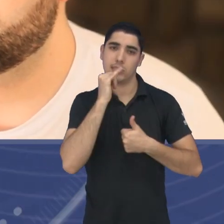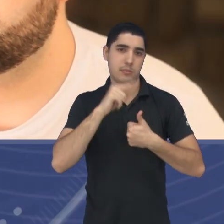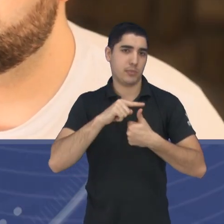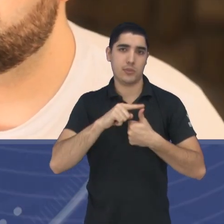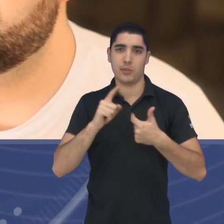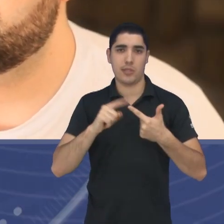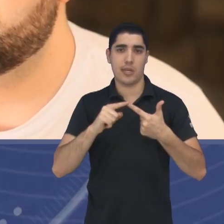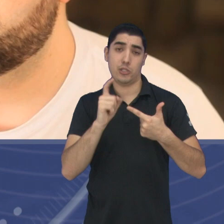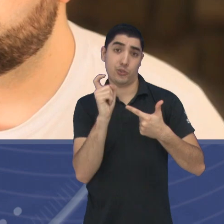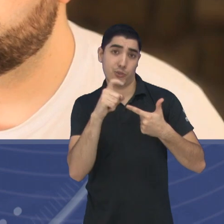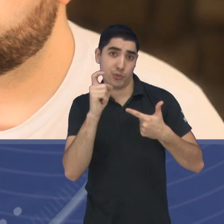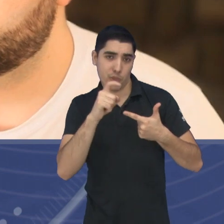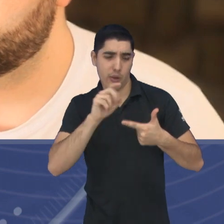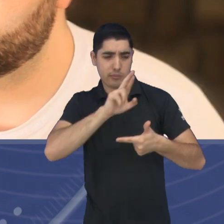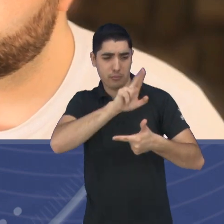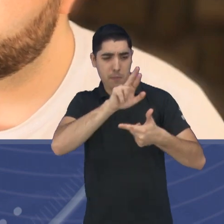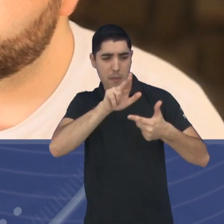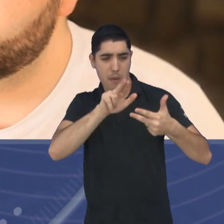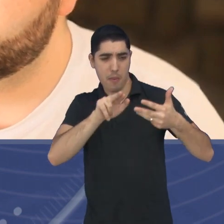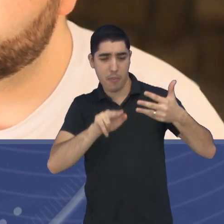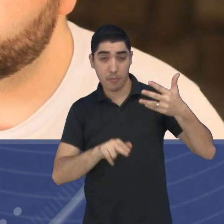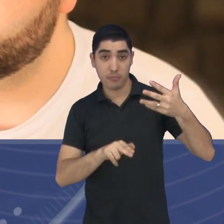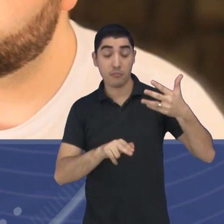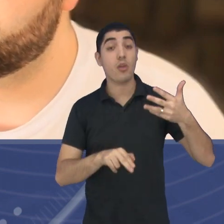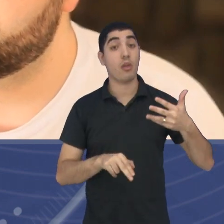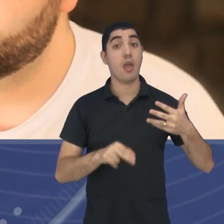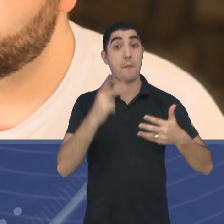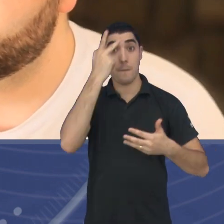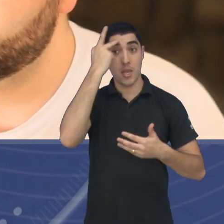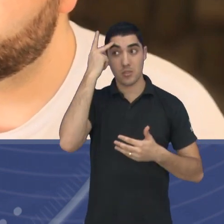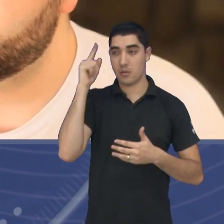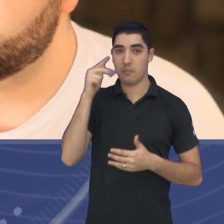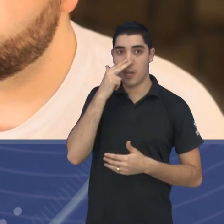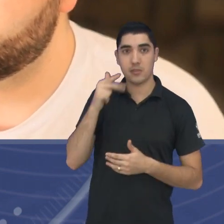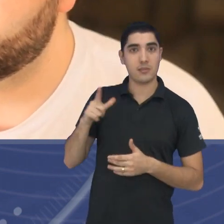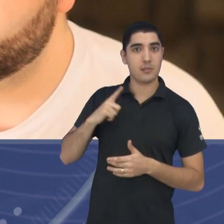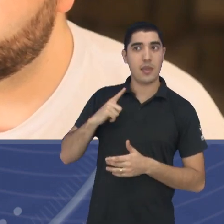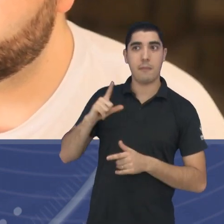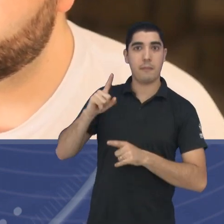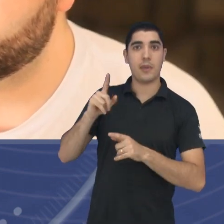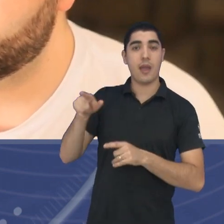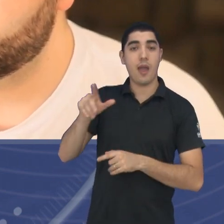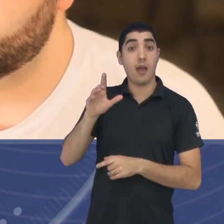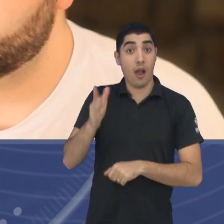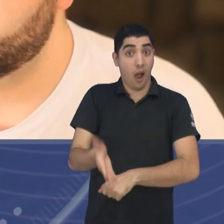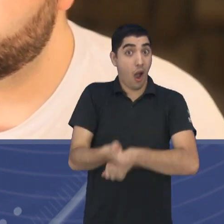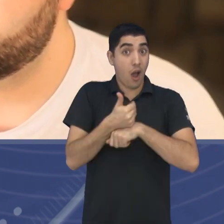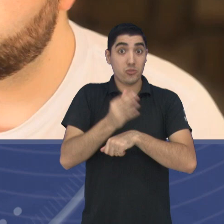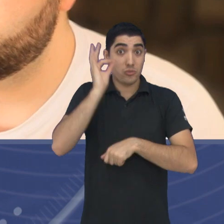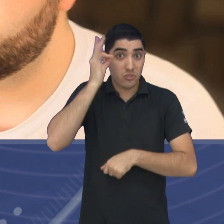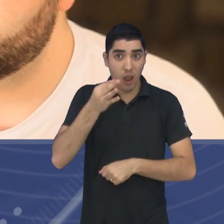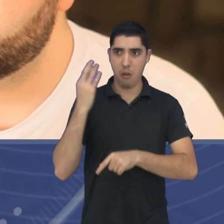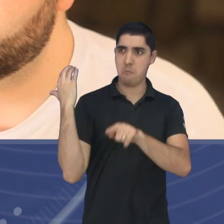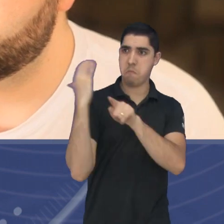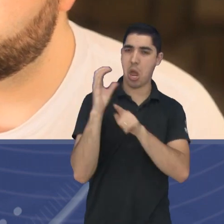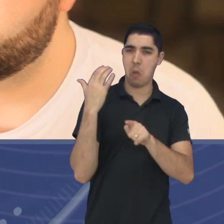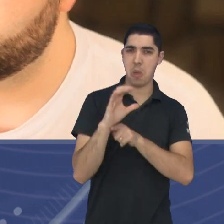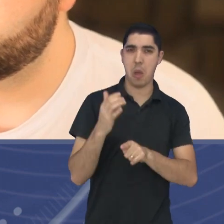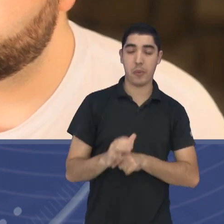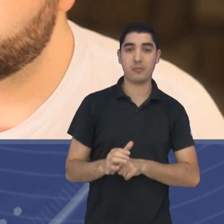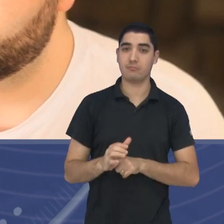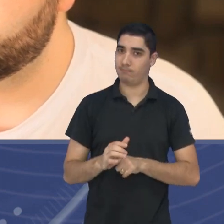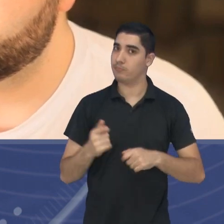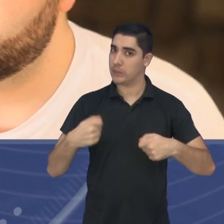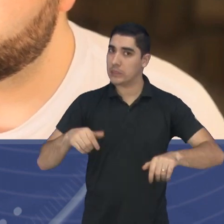eles estão também cada vez mais se expondo cada vez mais cedo, né? E tem que tomar muito cuidado. A gente até